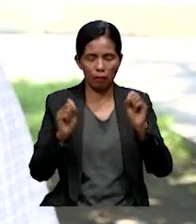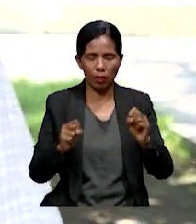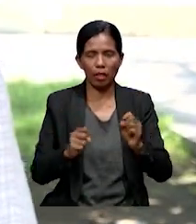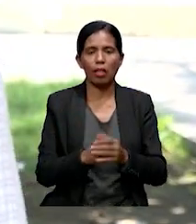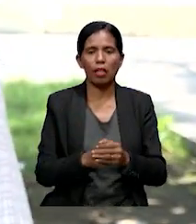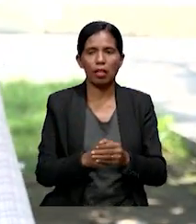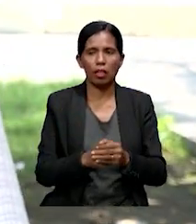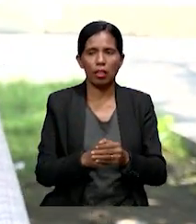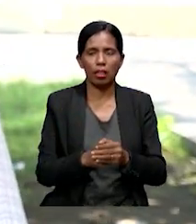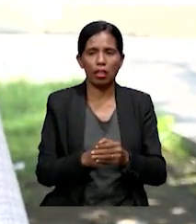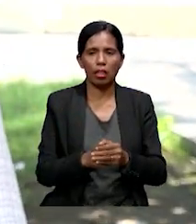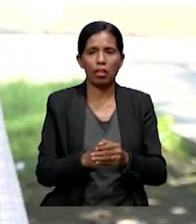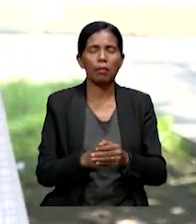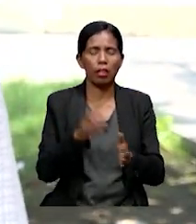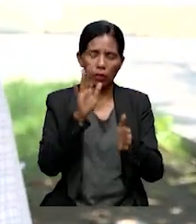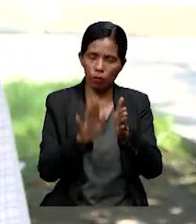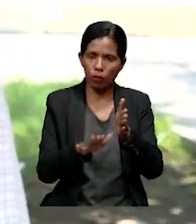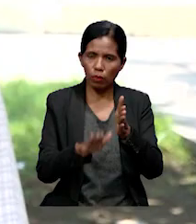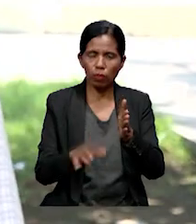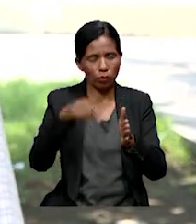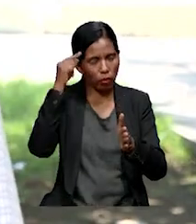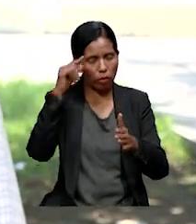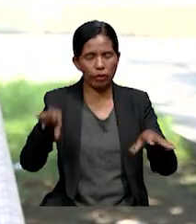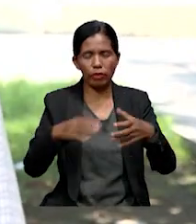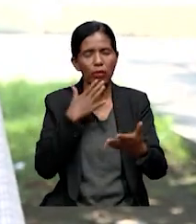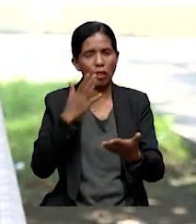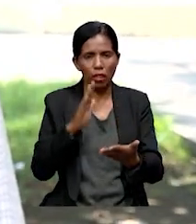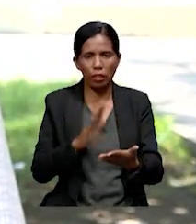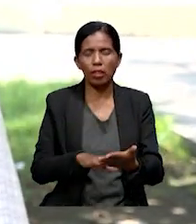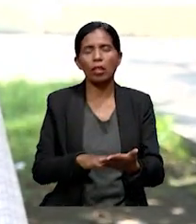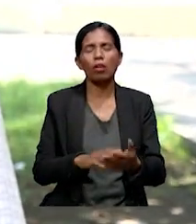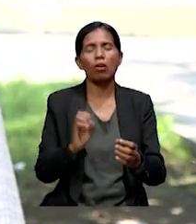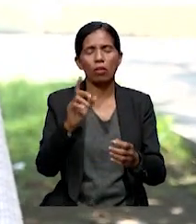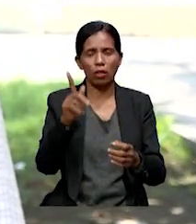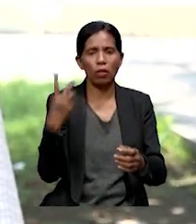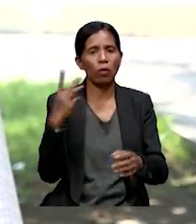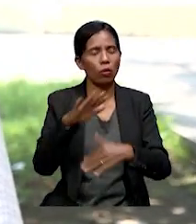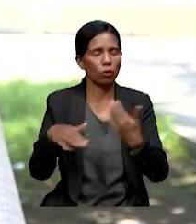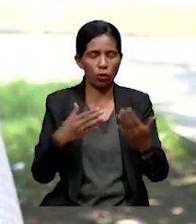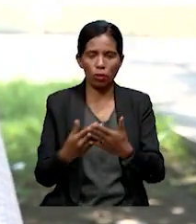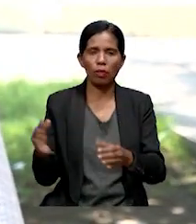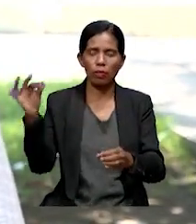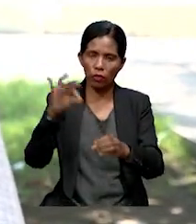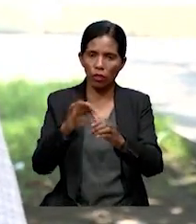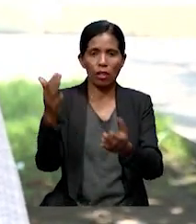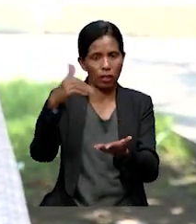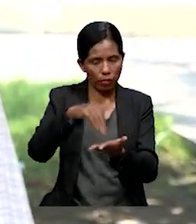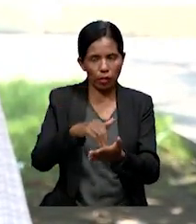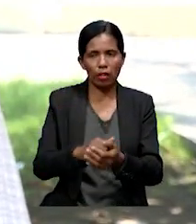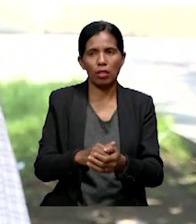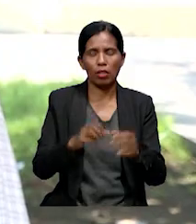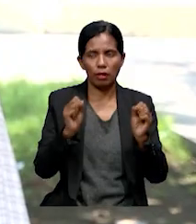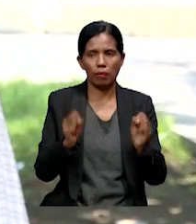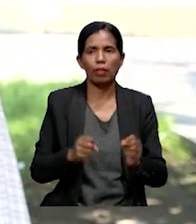né? Agrava ba bebe. Bele solução ainda que halo futuro tu ba fal eleição antecipada. Ne solução sempre